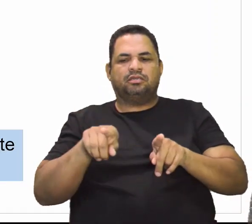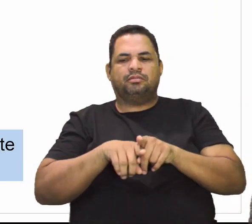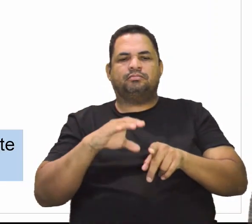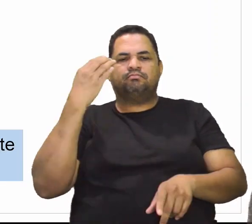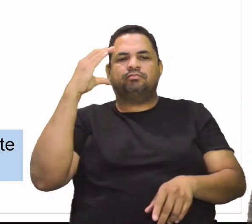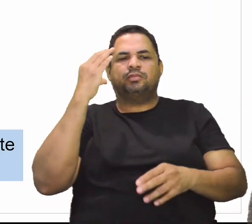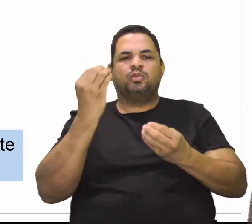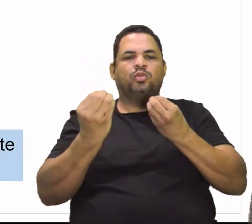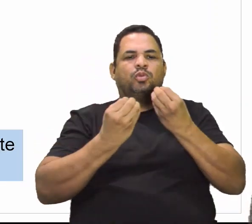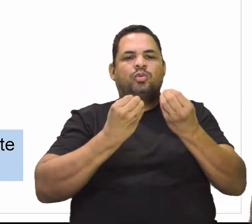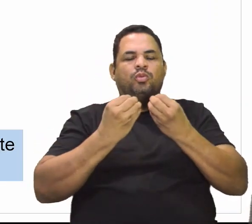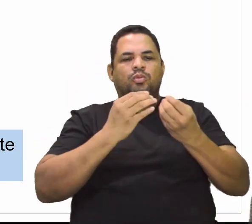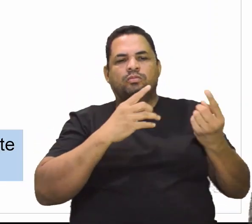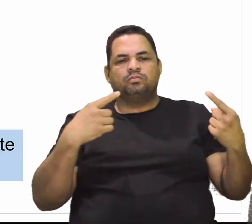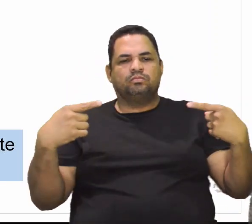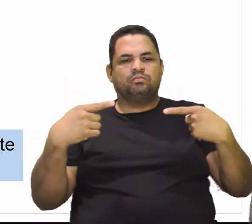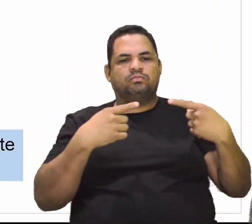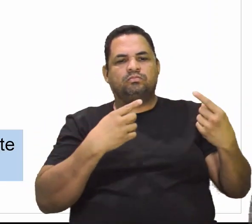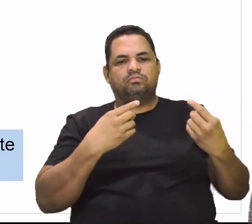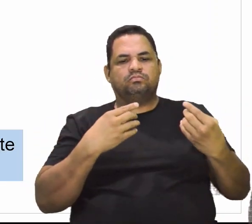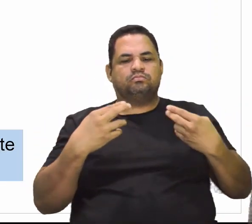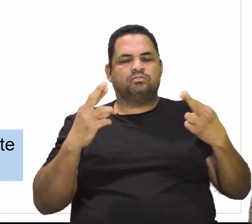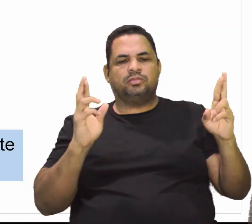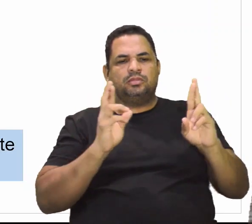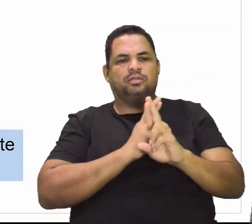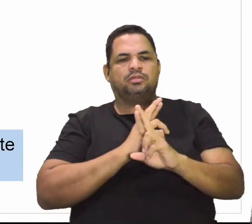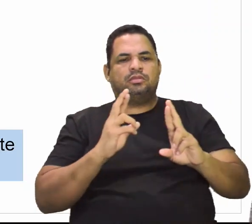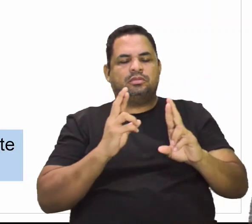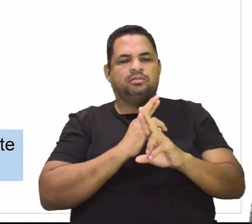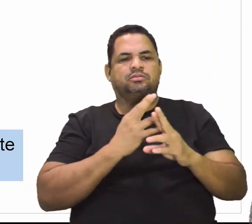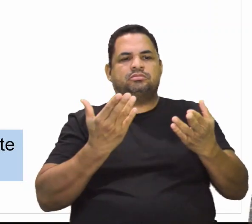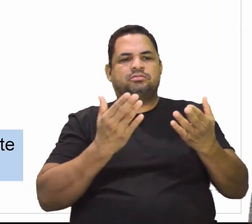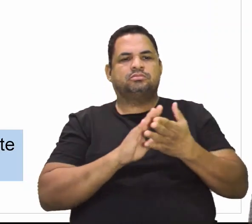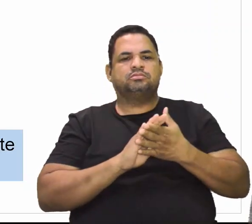está essa relação entre antropocentrismo e ciência?